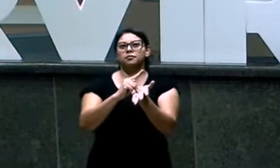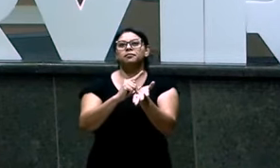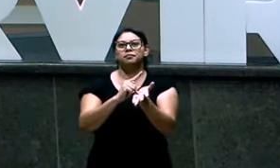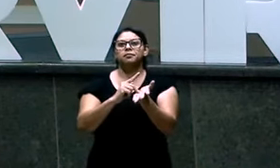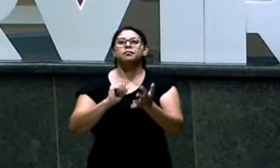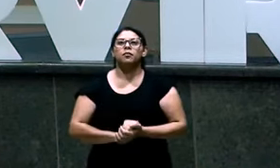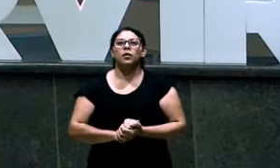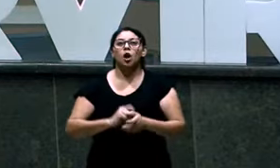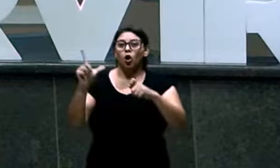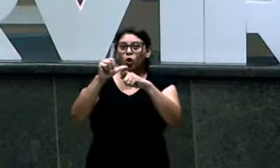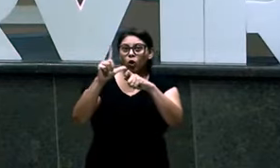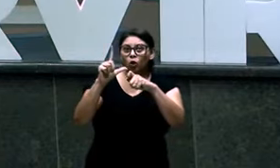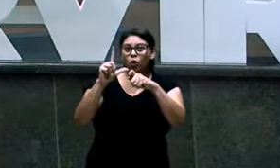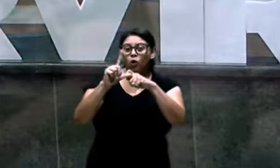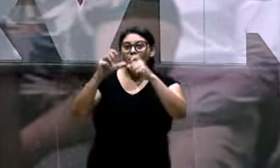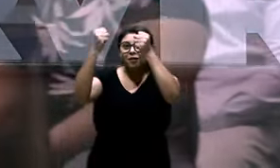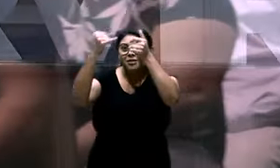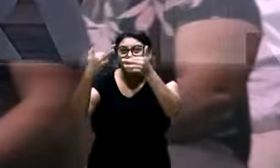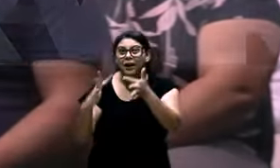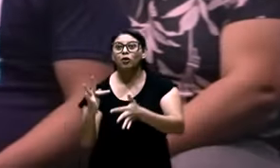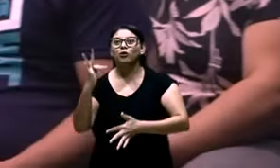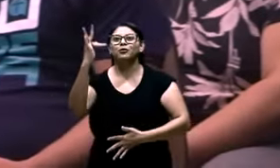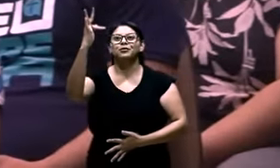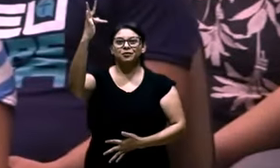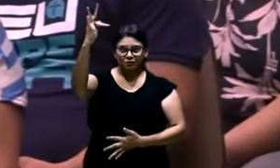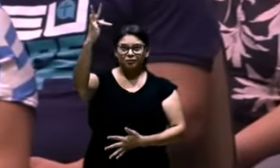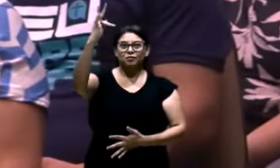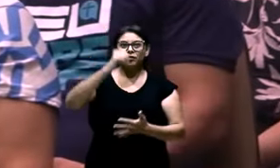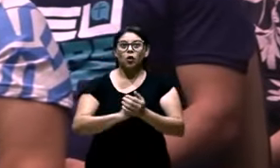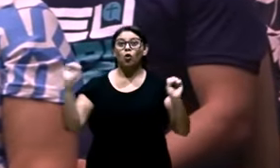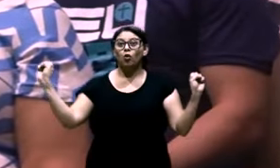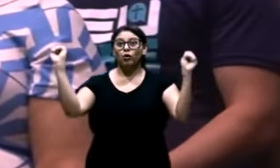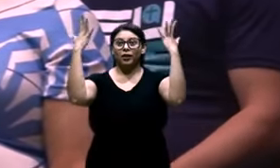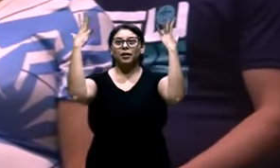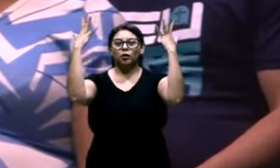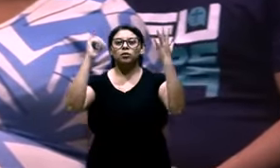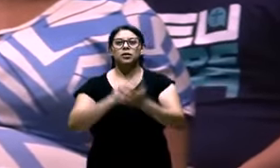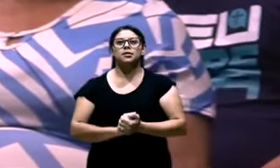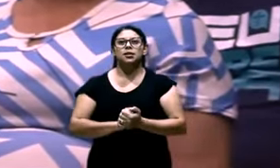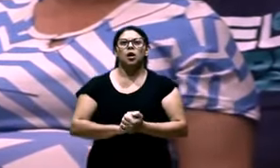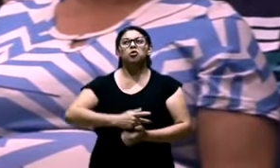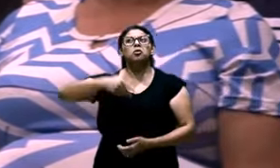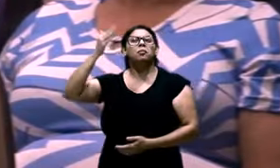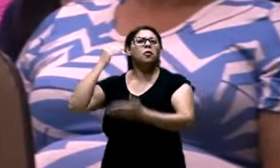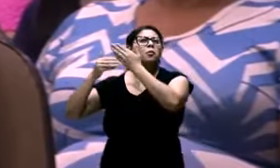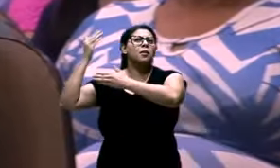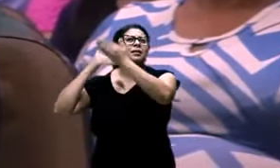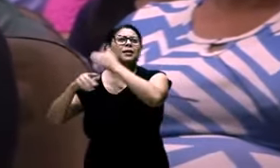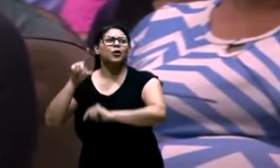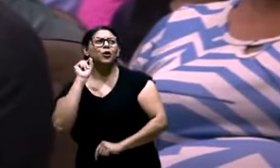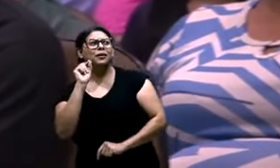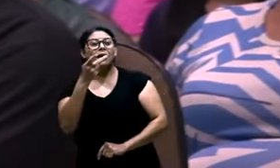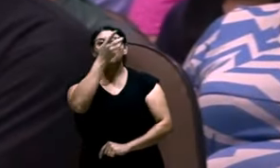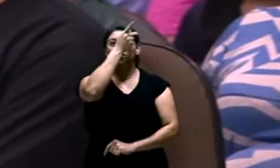é verdade, o nome dele no ano de 2024, dia 7 de abril, era Fábio Rezende. É por isso que Lucas começa dizendo: